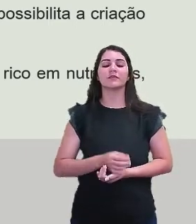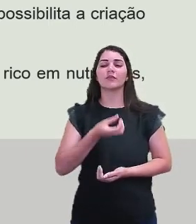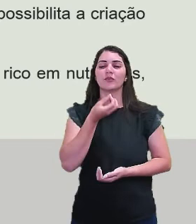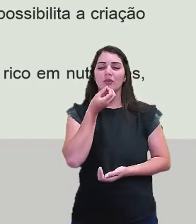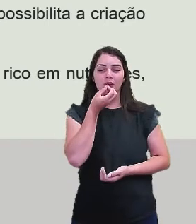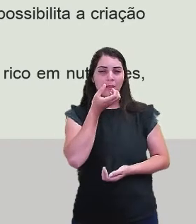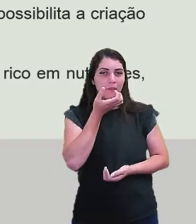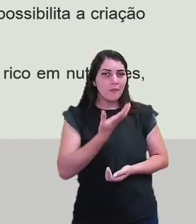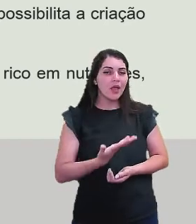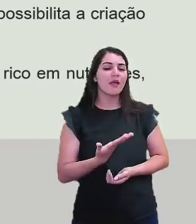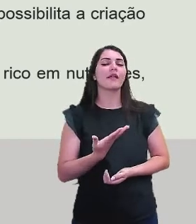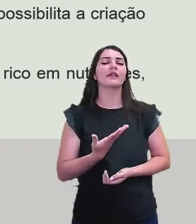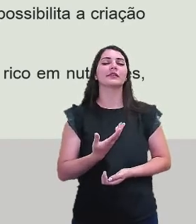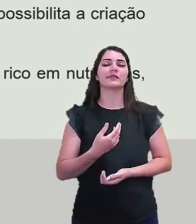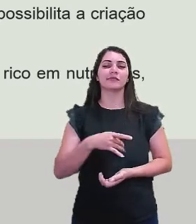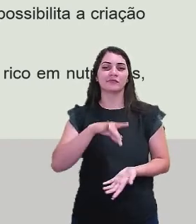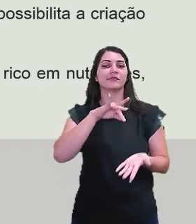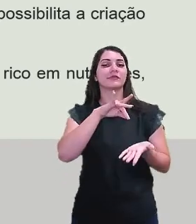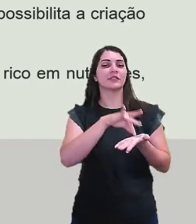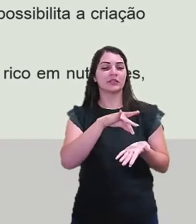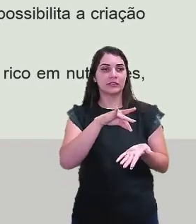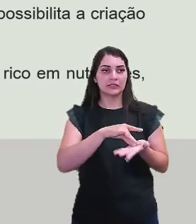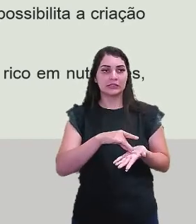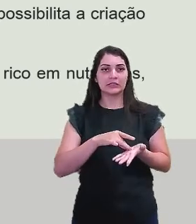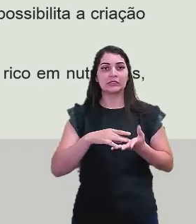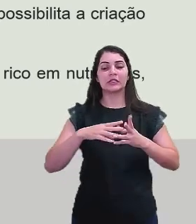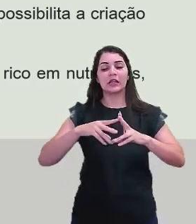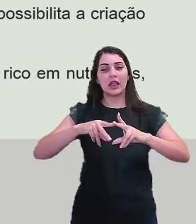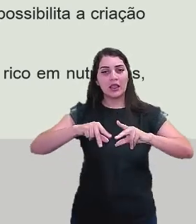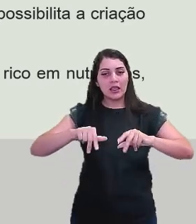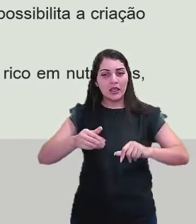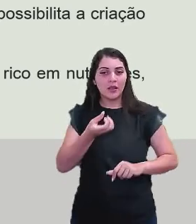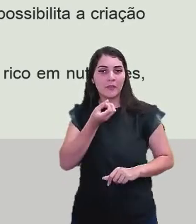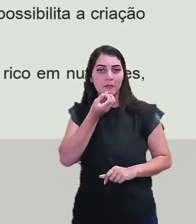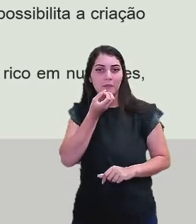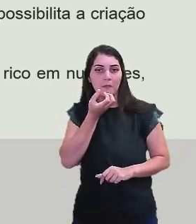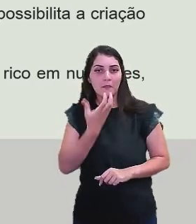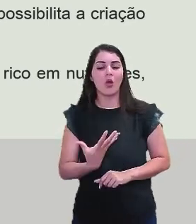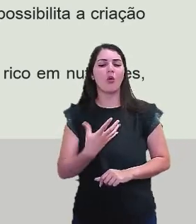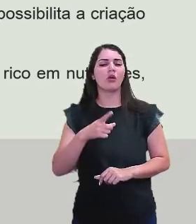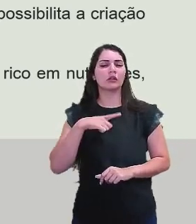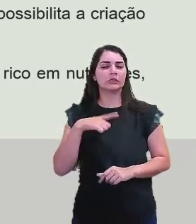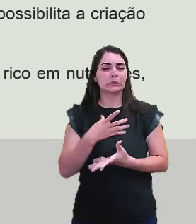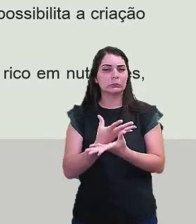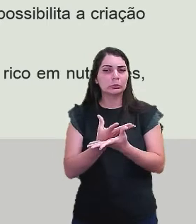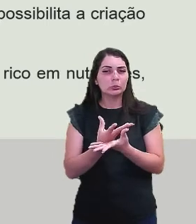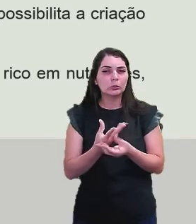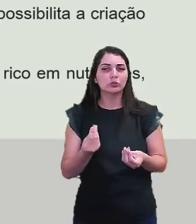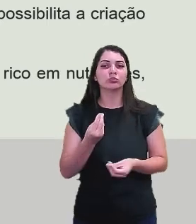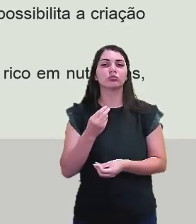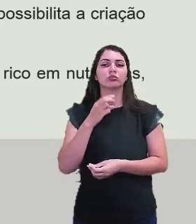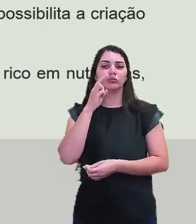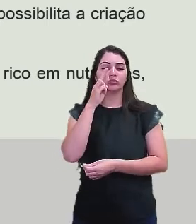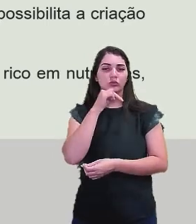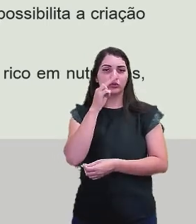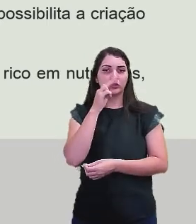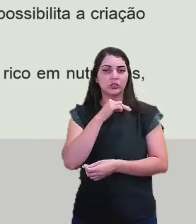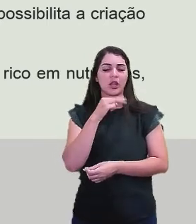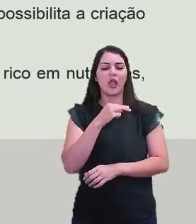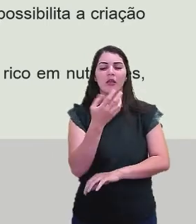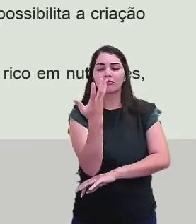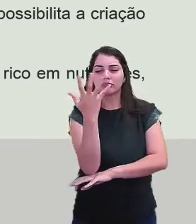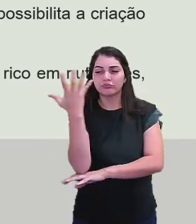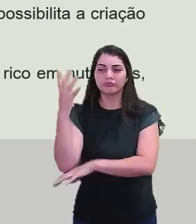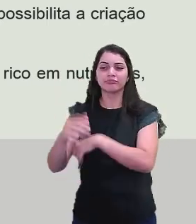Muito bem, pessoal, verdadeiro. É a terra boa, né? Cheia de nutrientes ali para nossa plantação, para